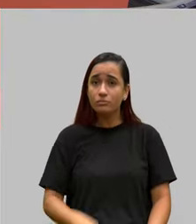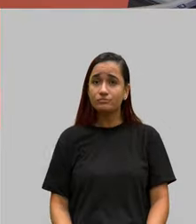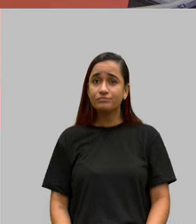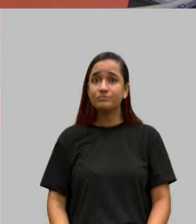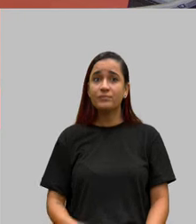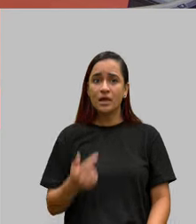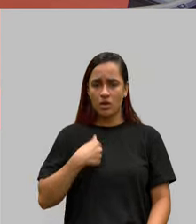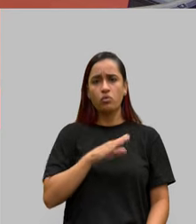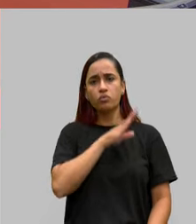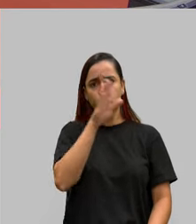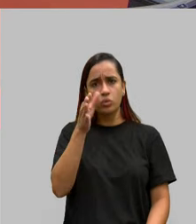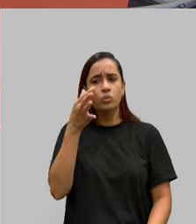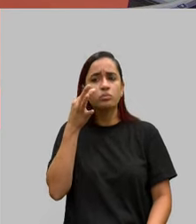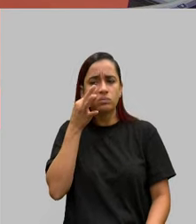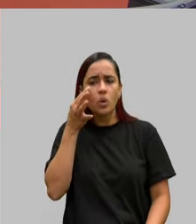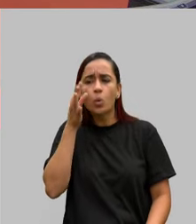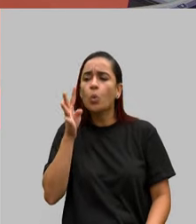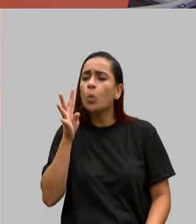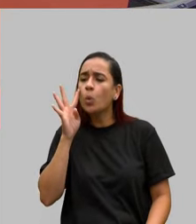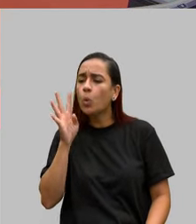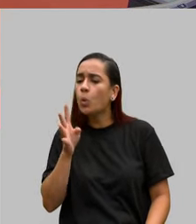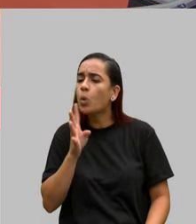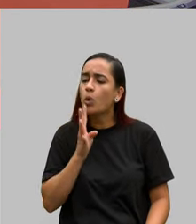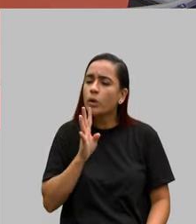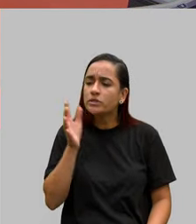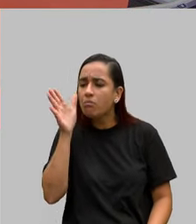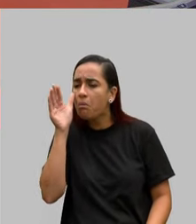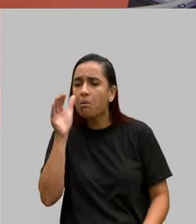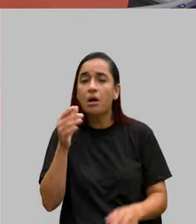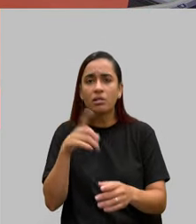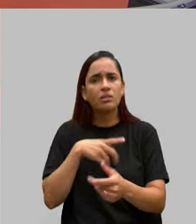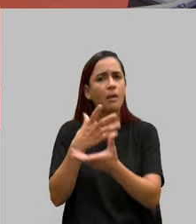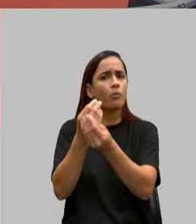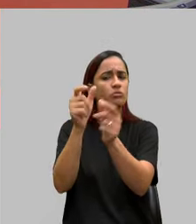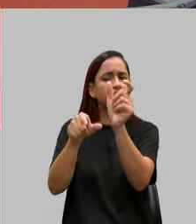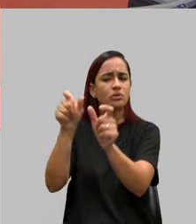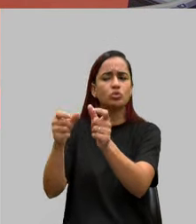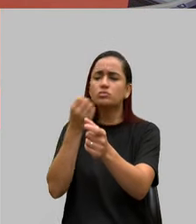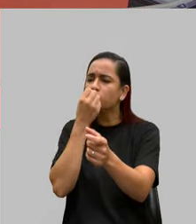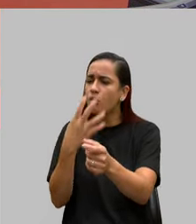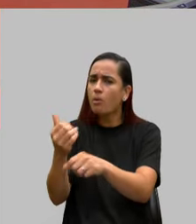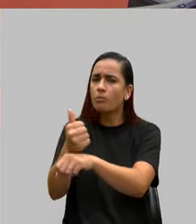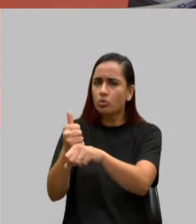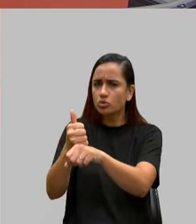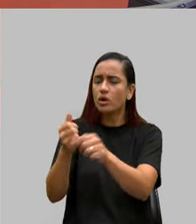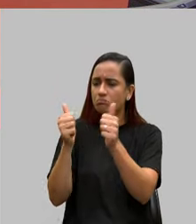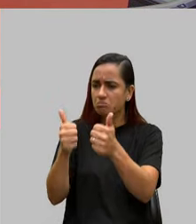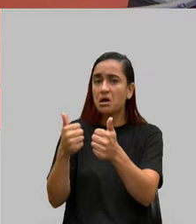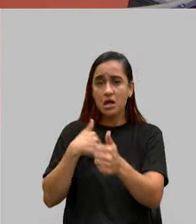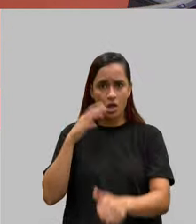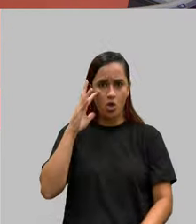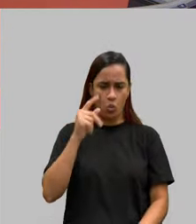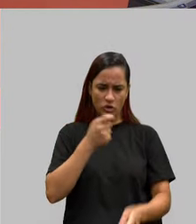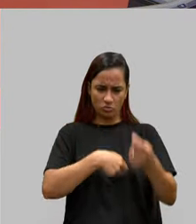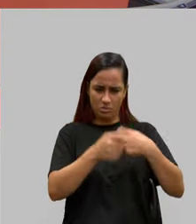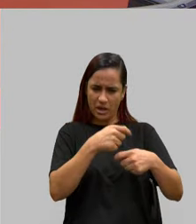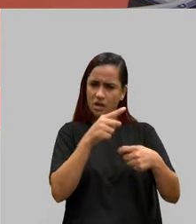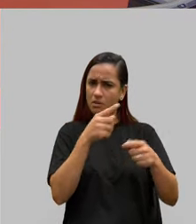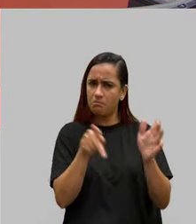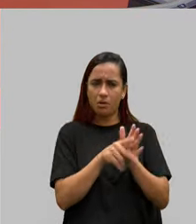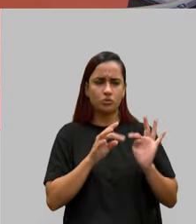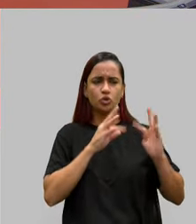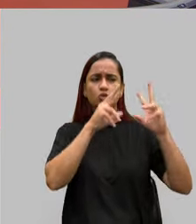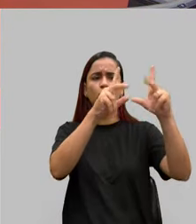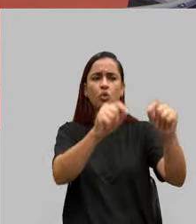conhecendo a fábrica tem muita gente boa acho que o mercado deputada é para todos e não é só PR medicação não é